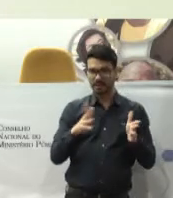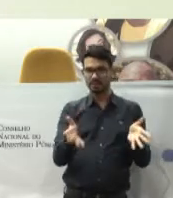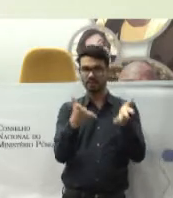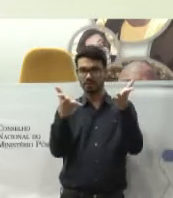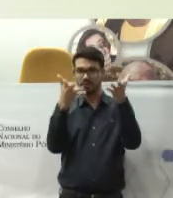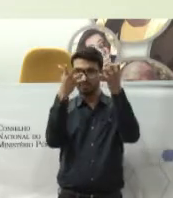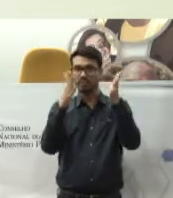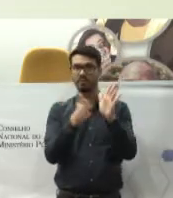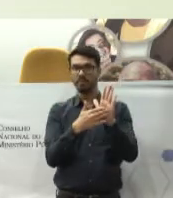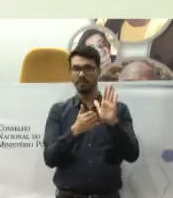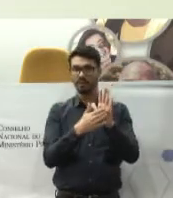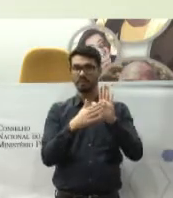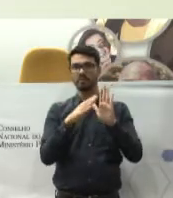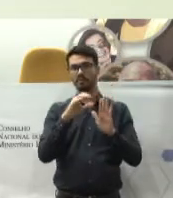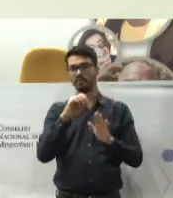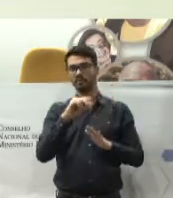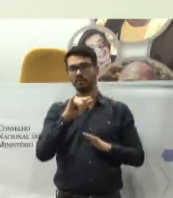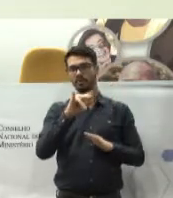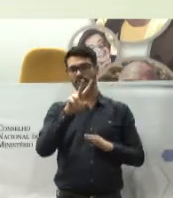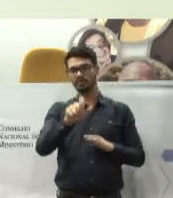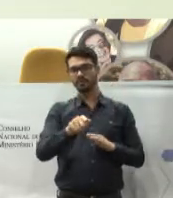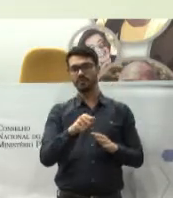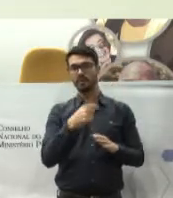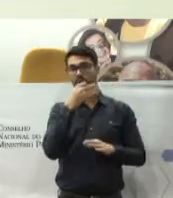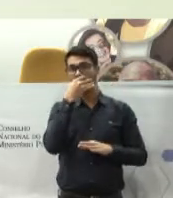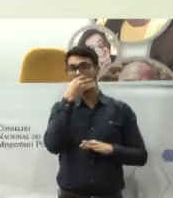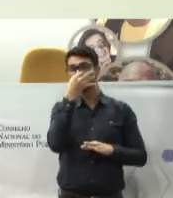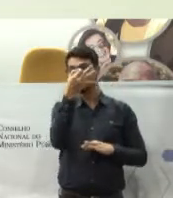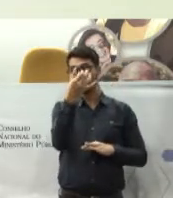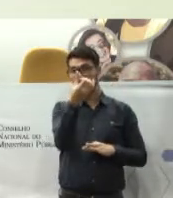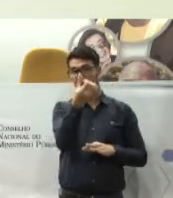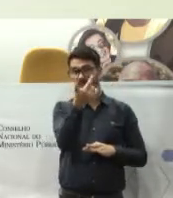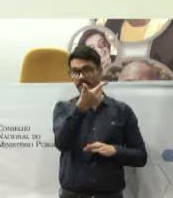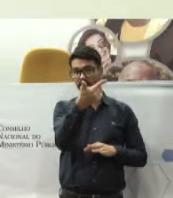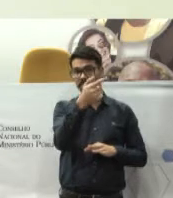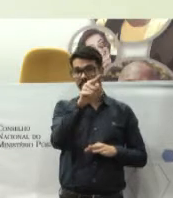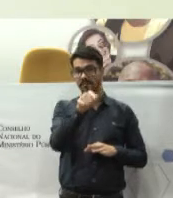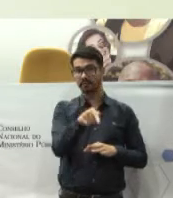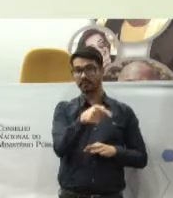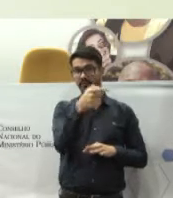coletivas, na opinião de